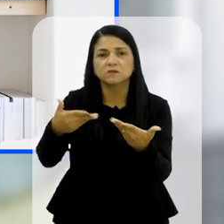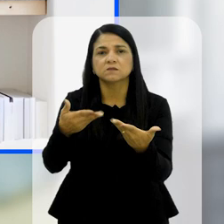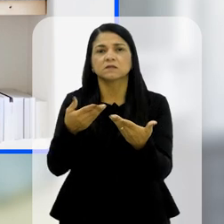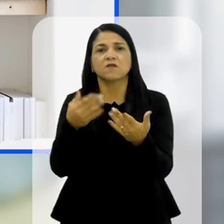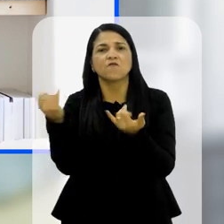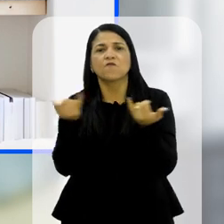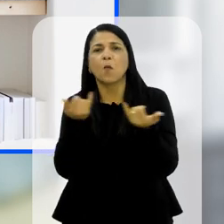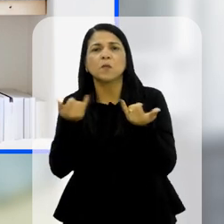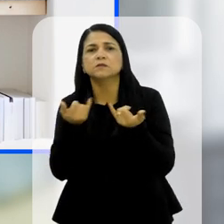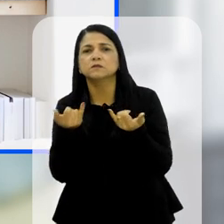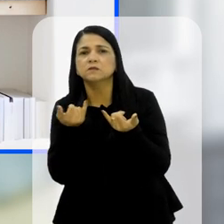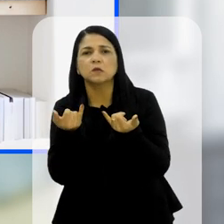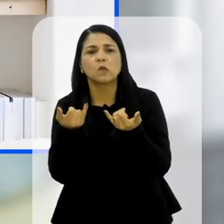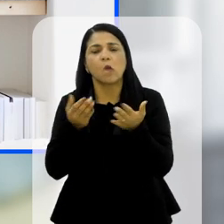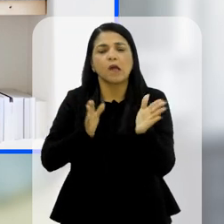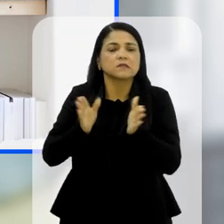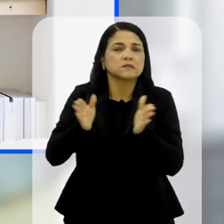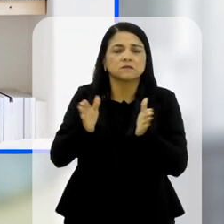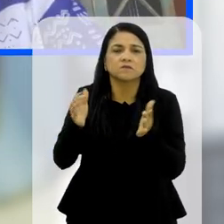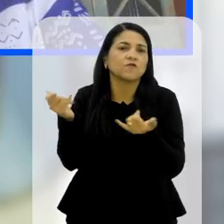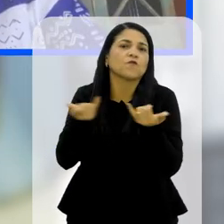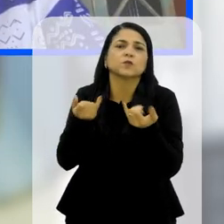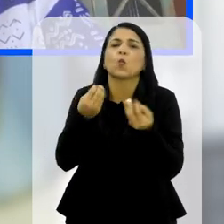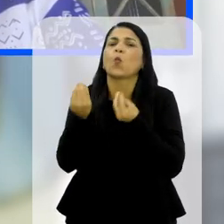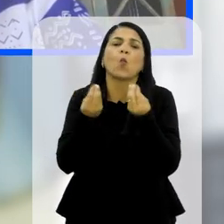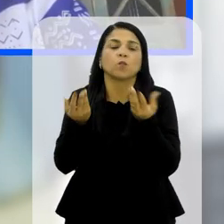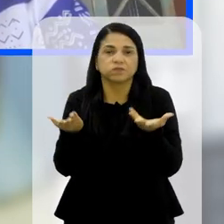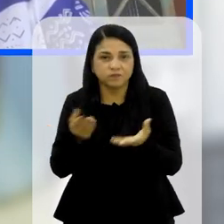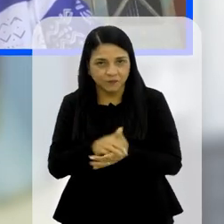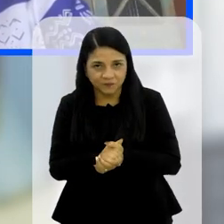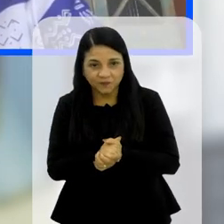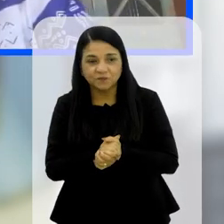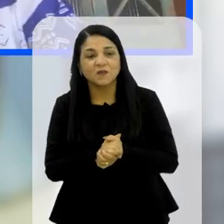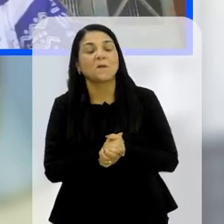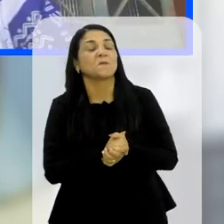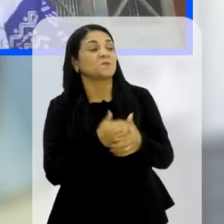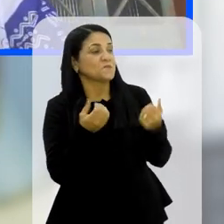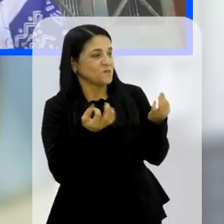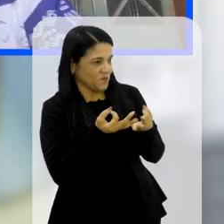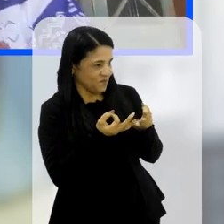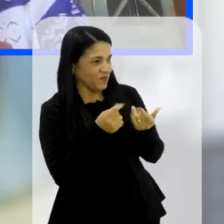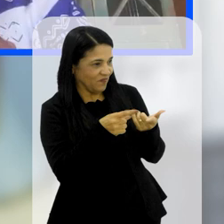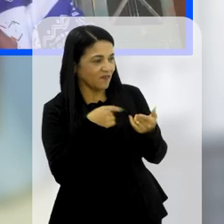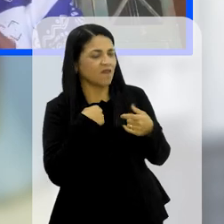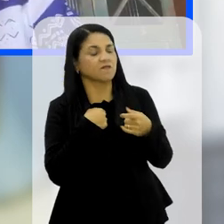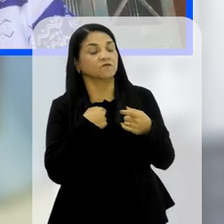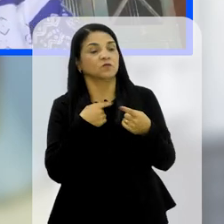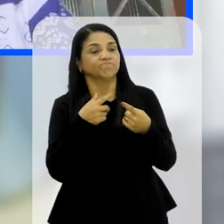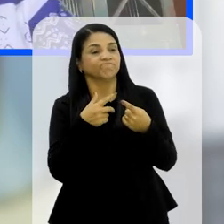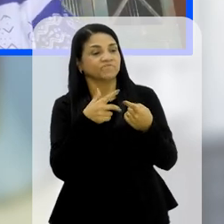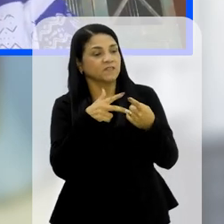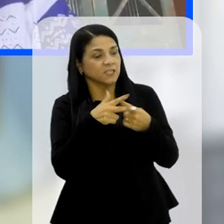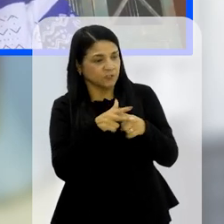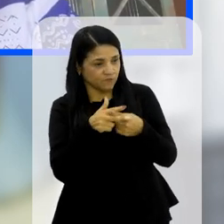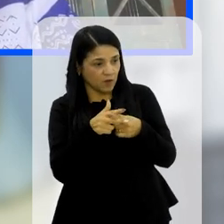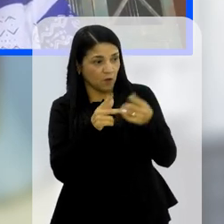essas informações? Onde ele pode ter acesso a essas informações? Perfeito. Eu vou retificar uma coisa que você falou e que é